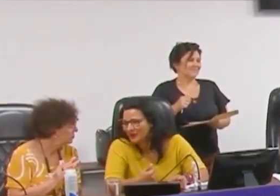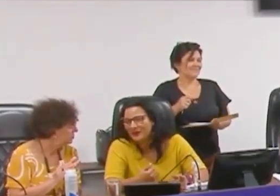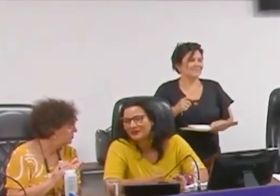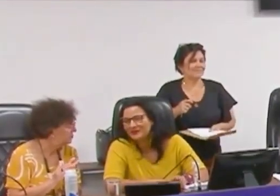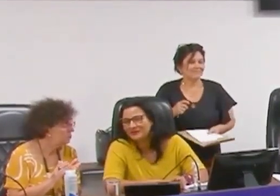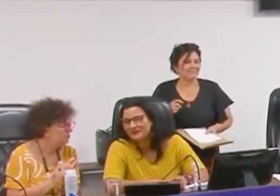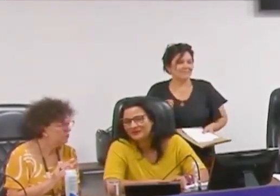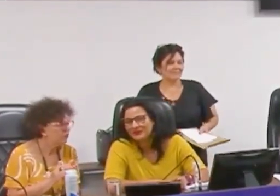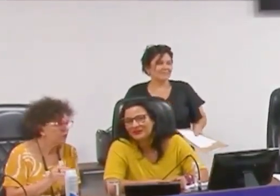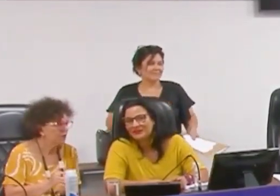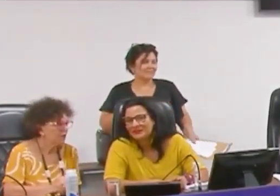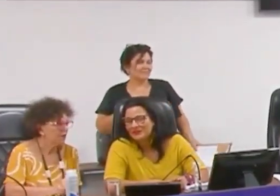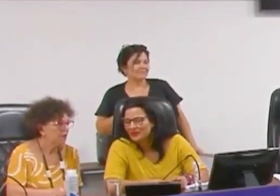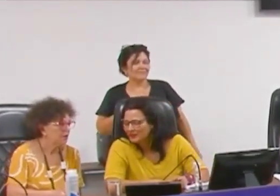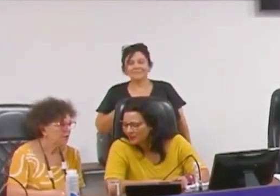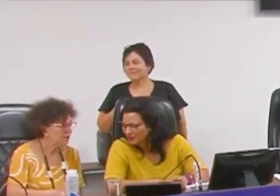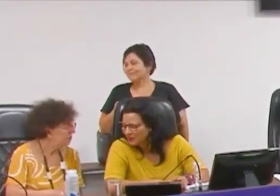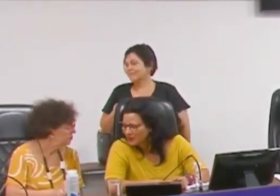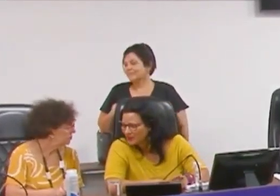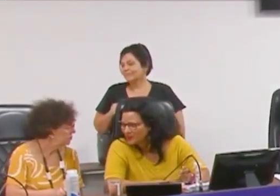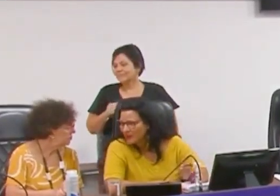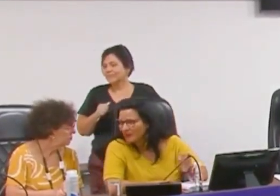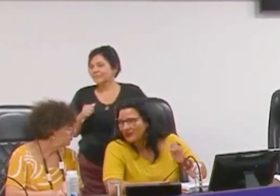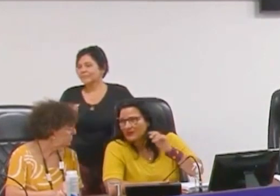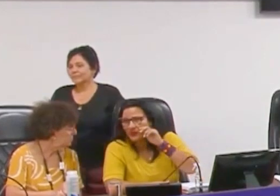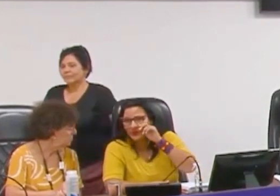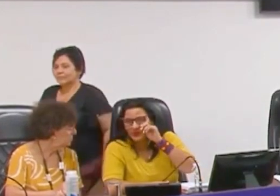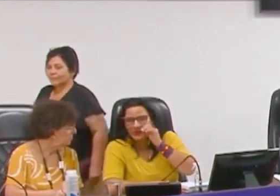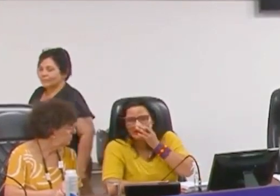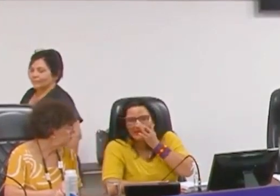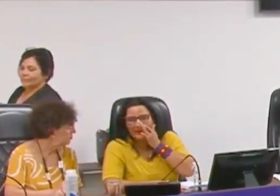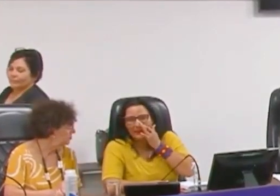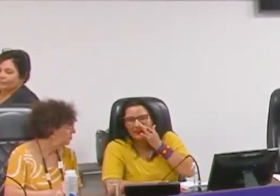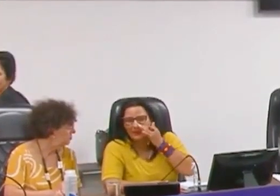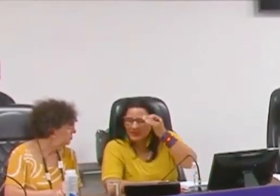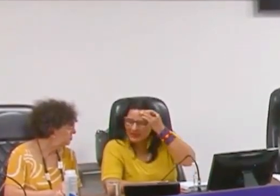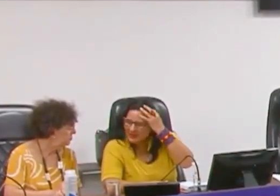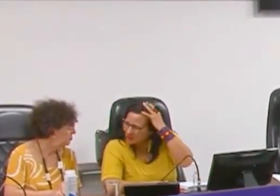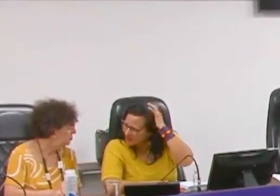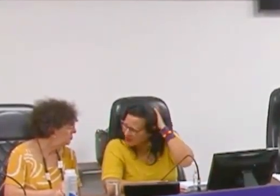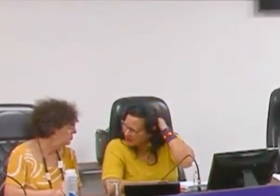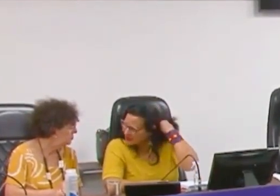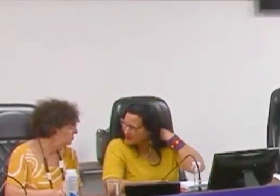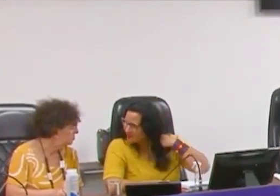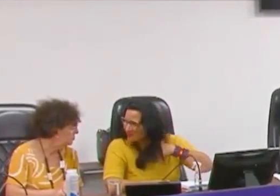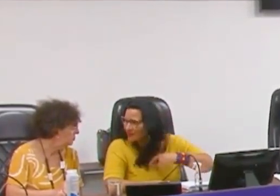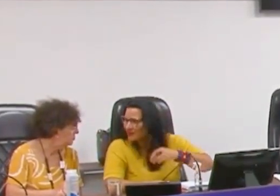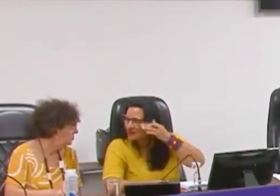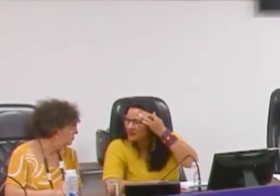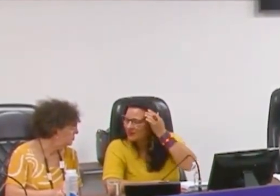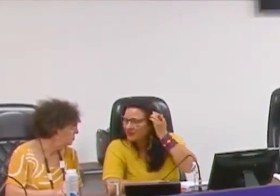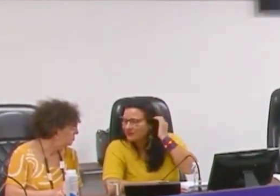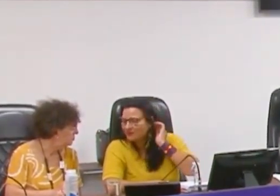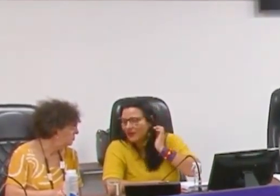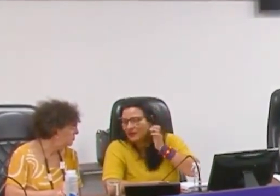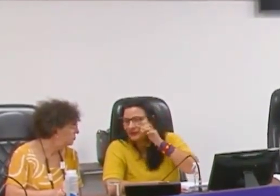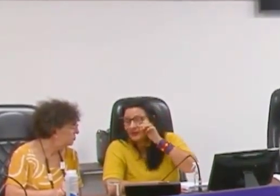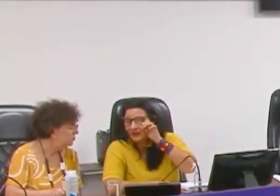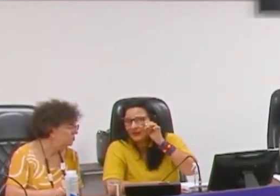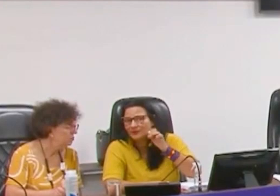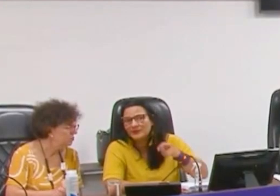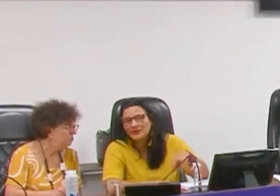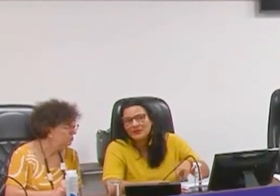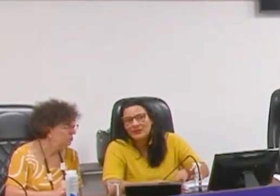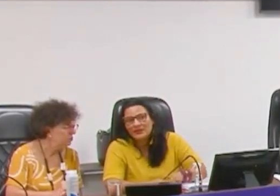Cumprimentar duplamente também a nossa diretora estadual